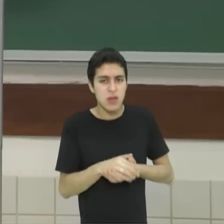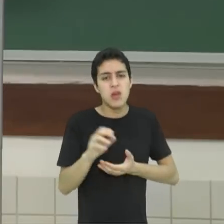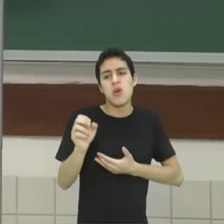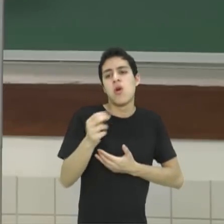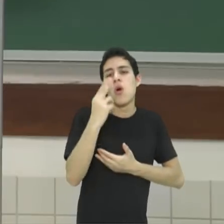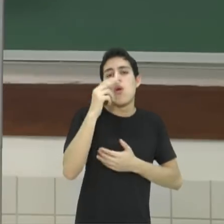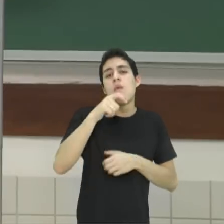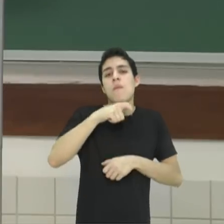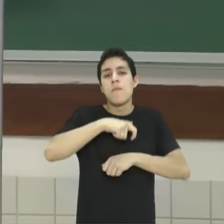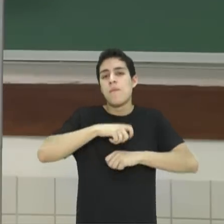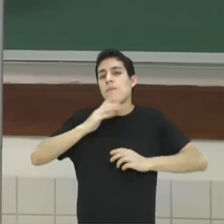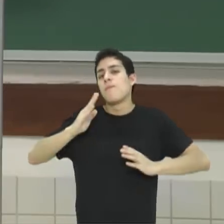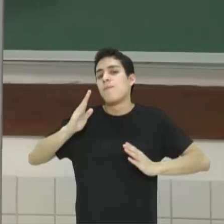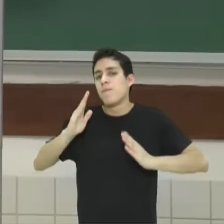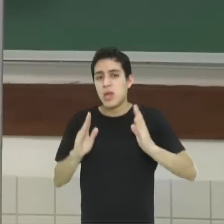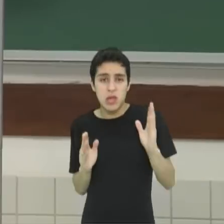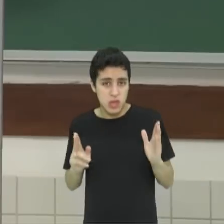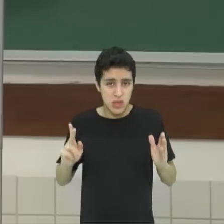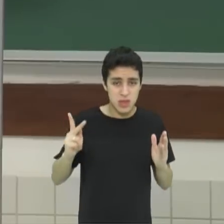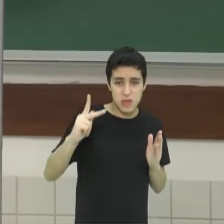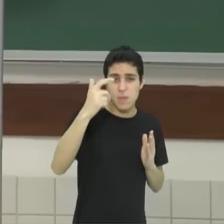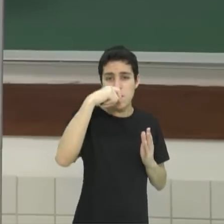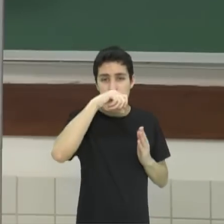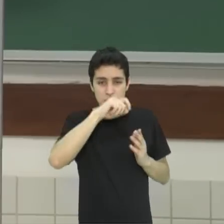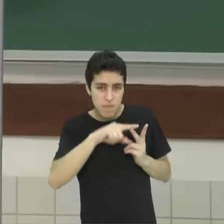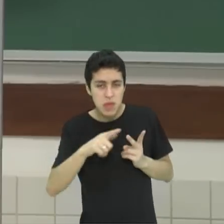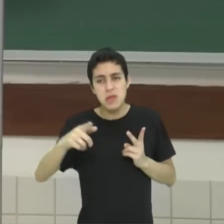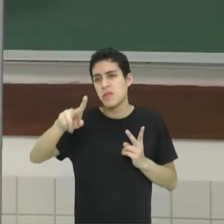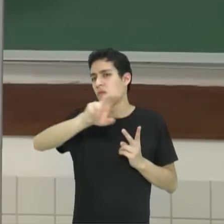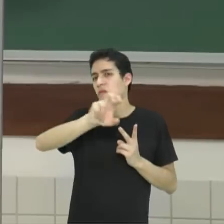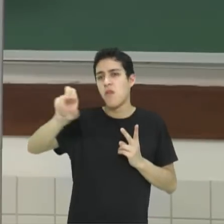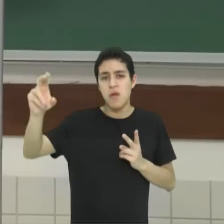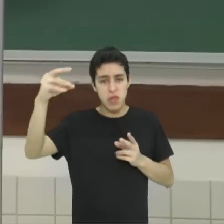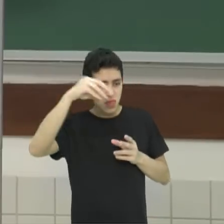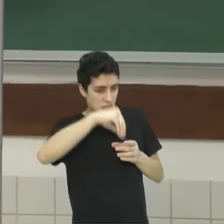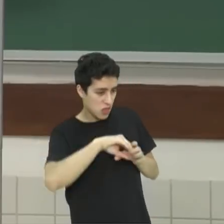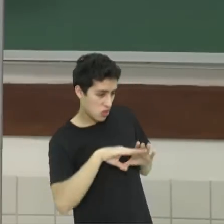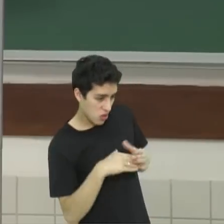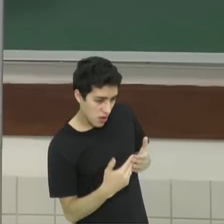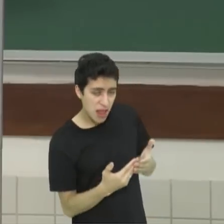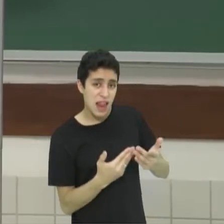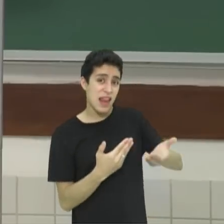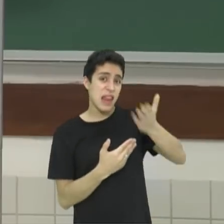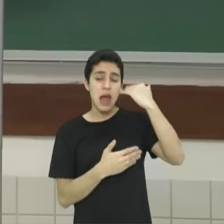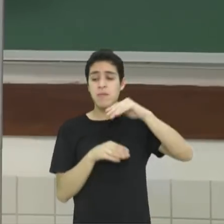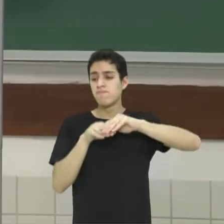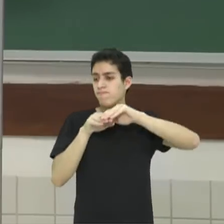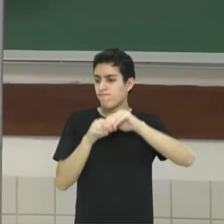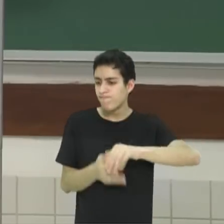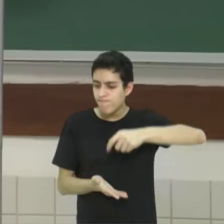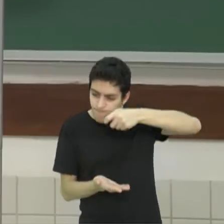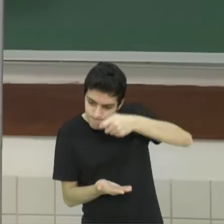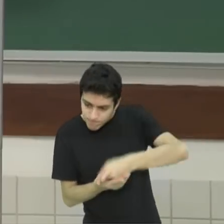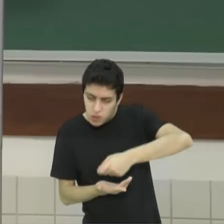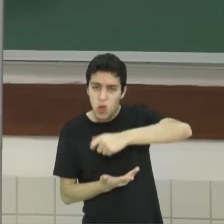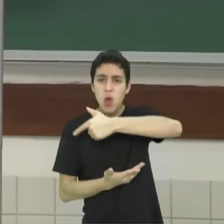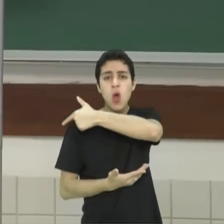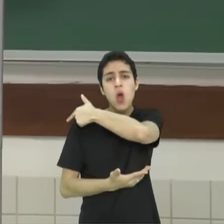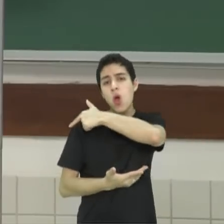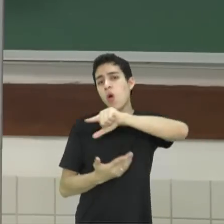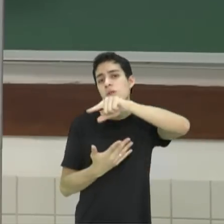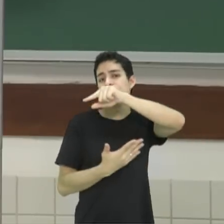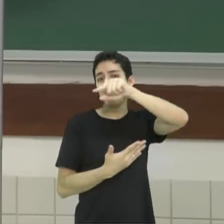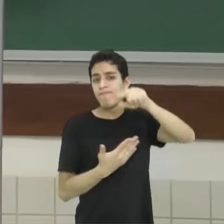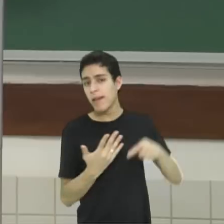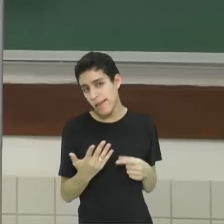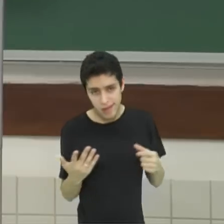época em que os seus pais, os seus avós estavam na escola. Naquela época, outras coisas eram exigidas. Hoje,